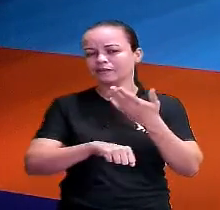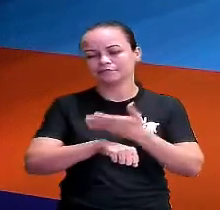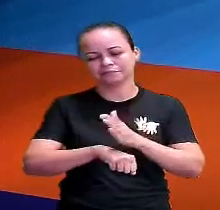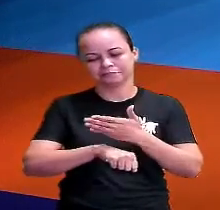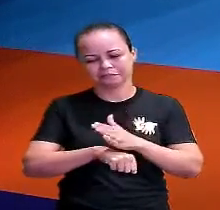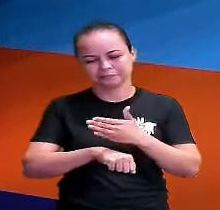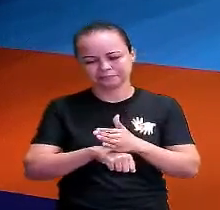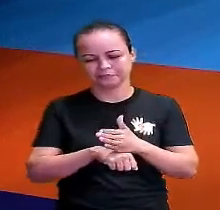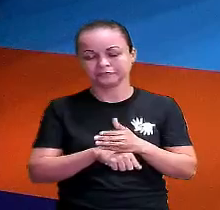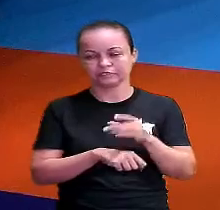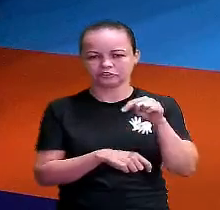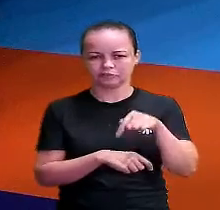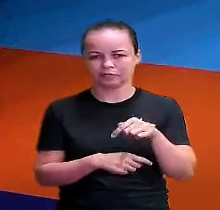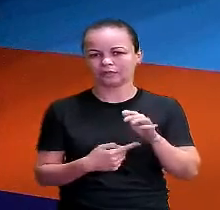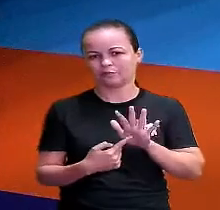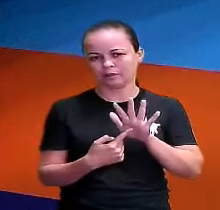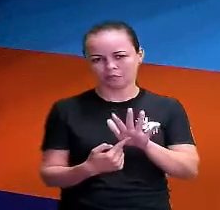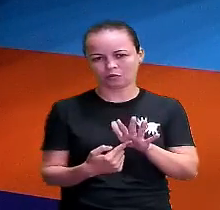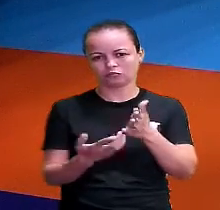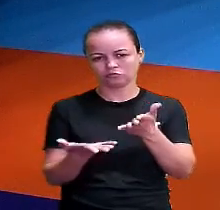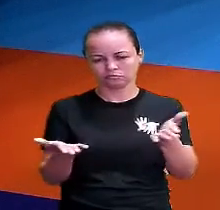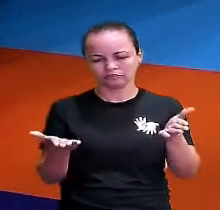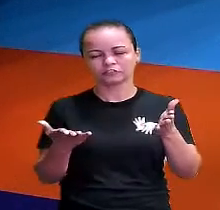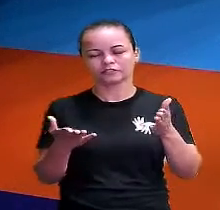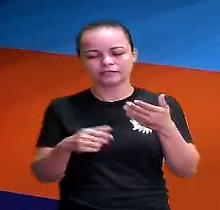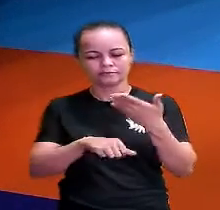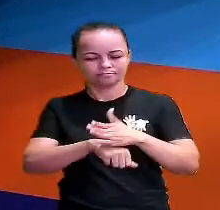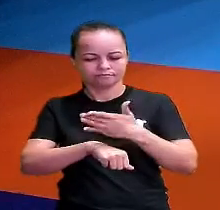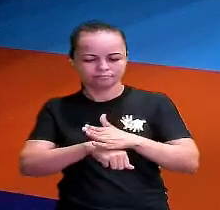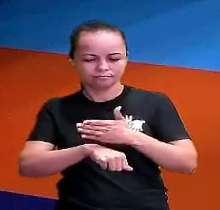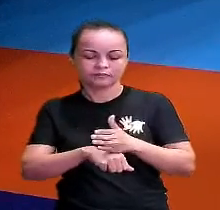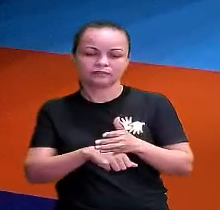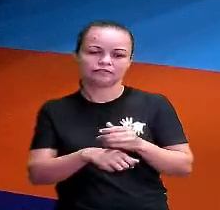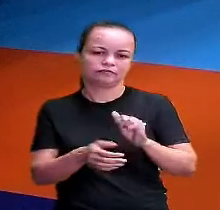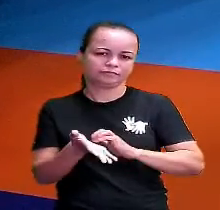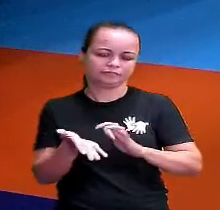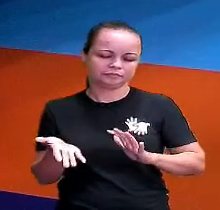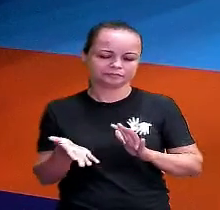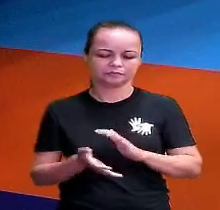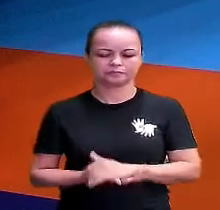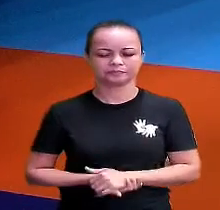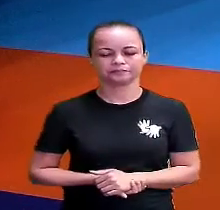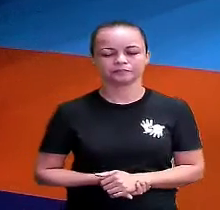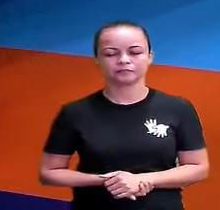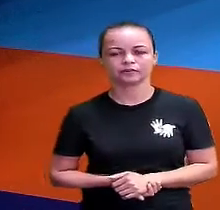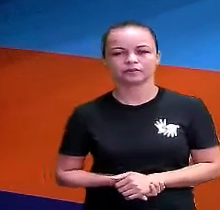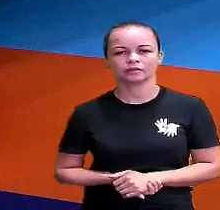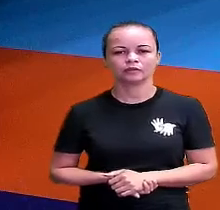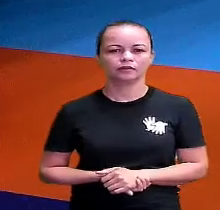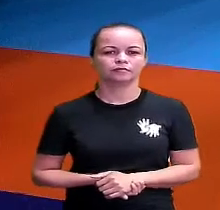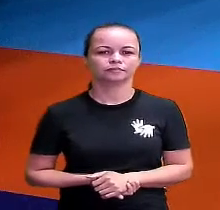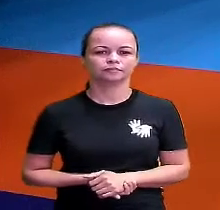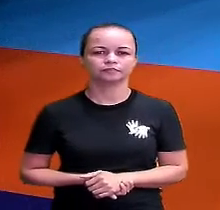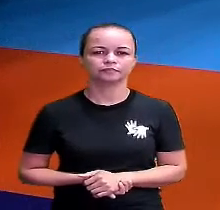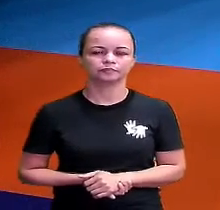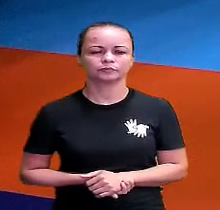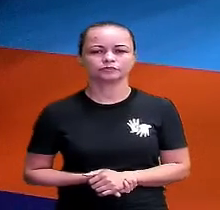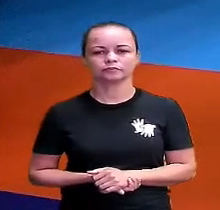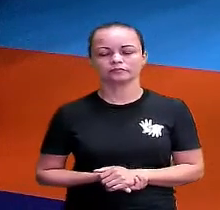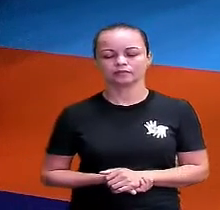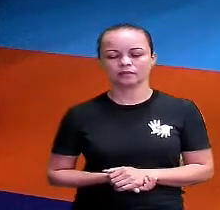gente tá aqui para isso, né? Para te ajudar a treinar, a fazer nossas atividades. Então, ó, a massa de um